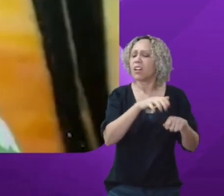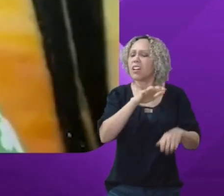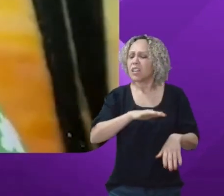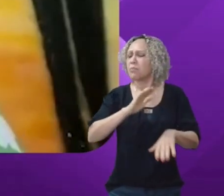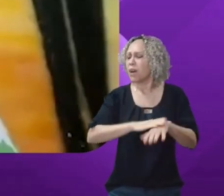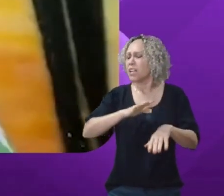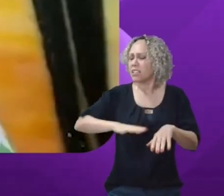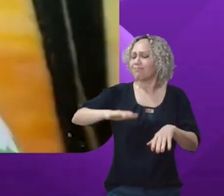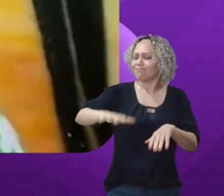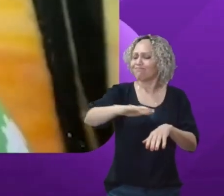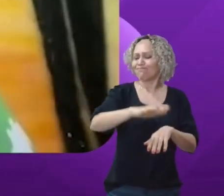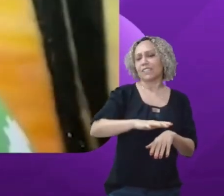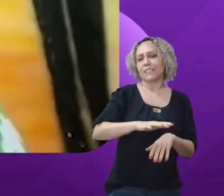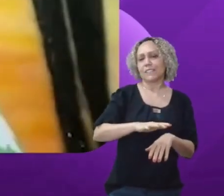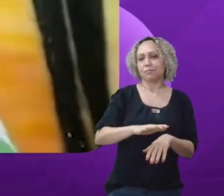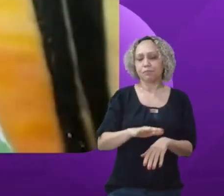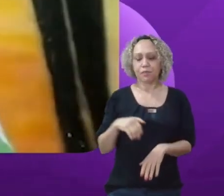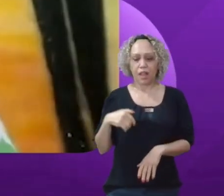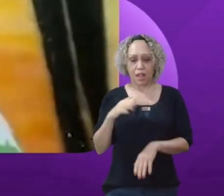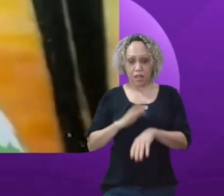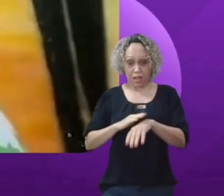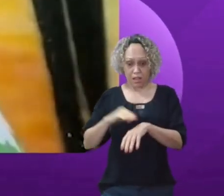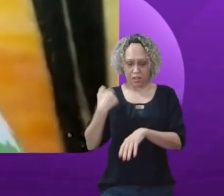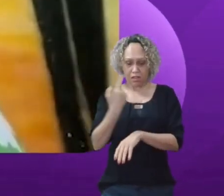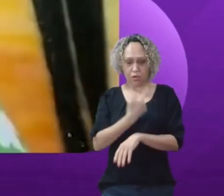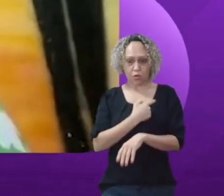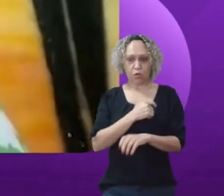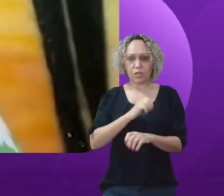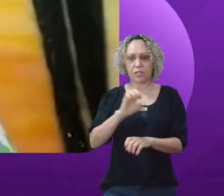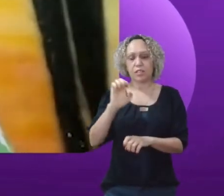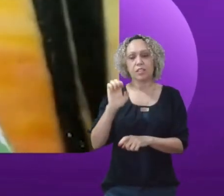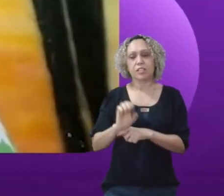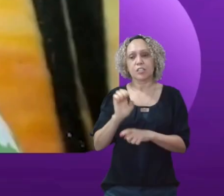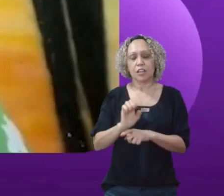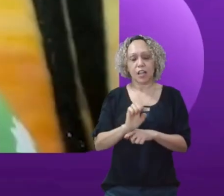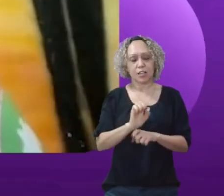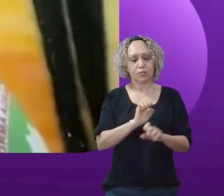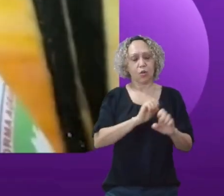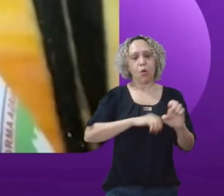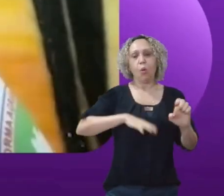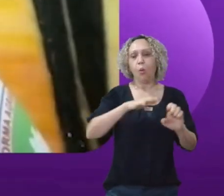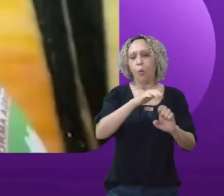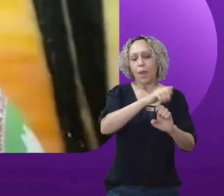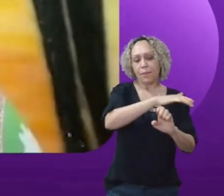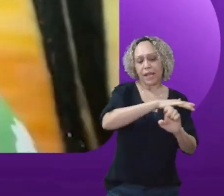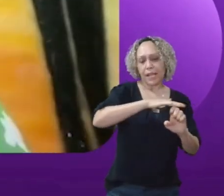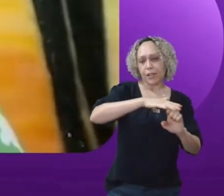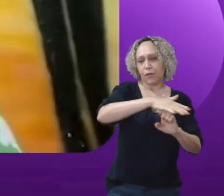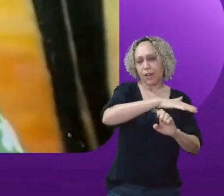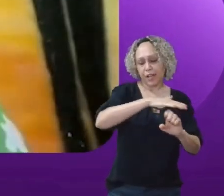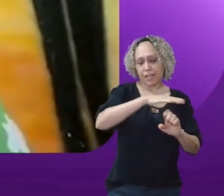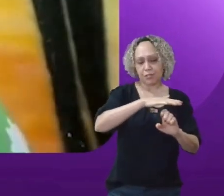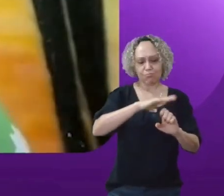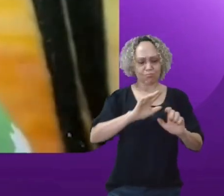nós estamos com o empreendedorismo em alta, graças à organização das mulheres.